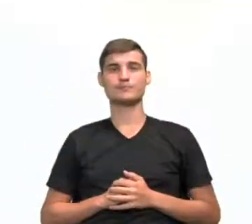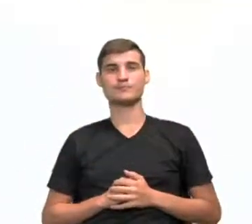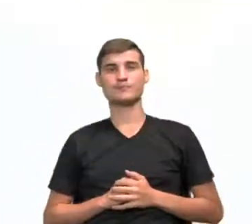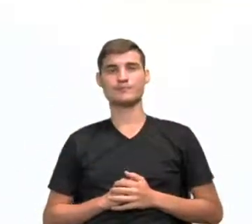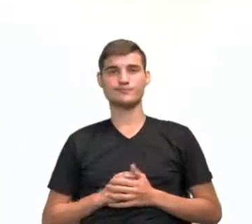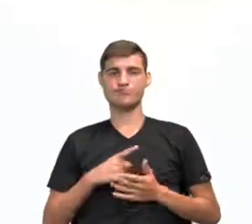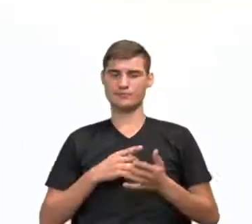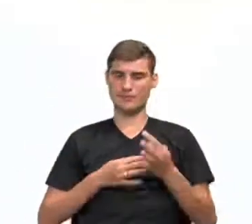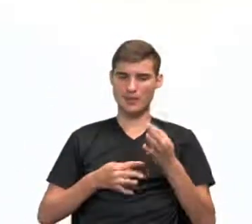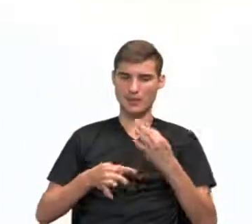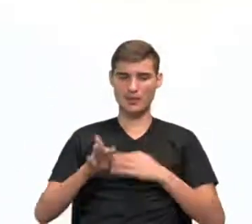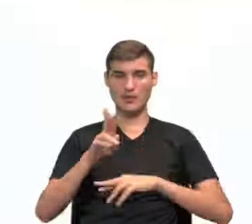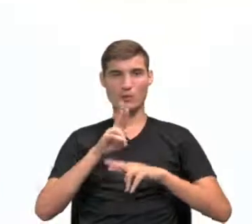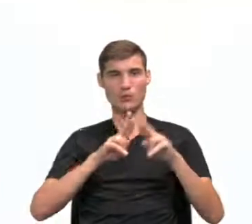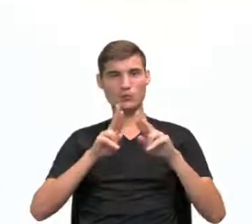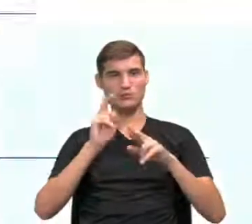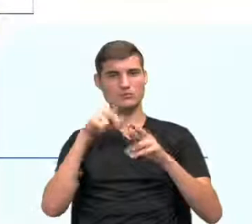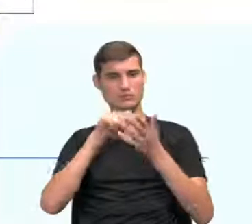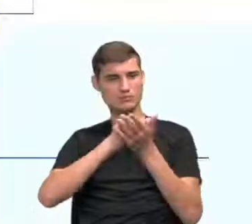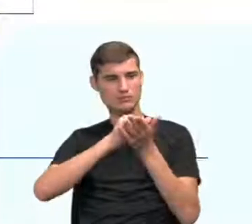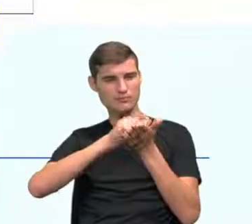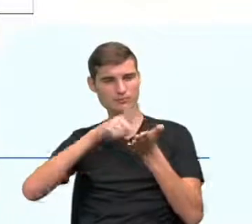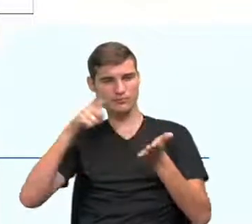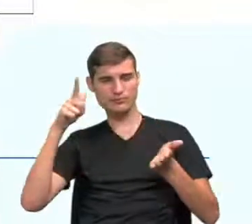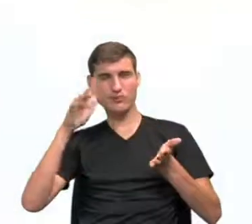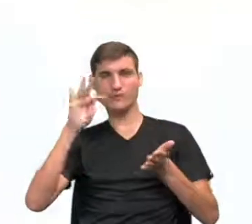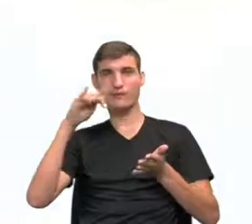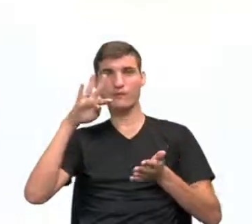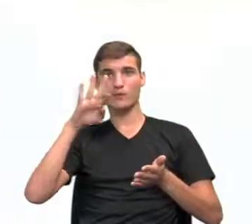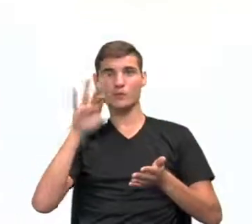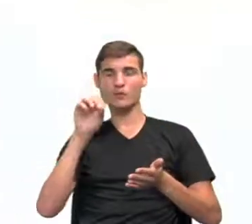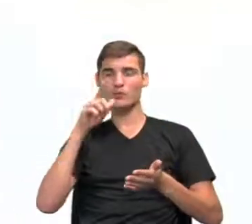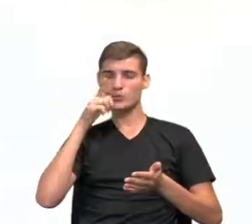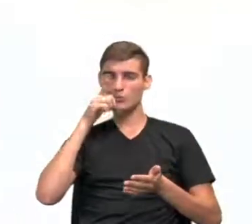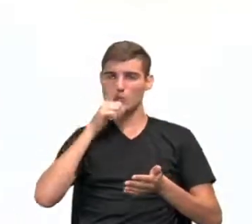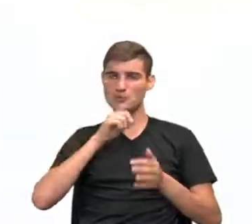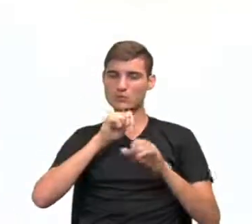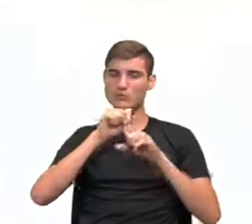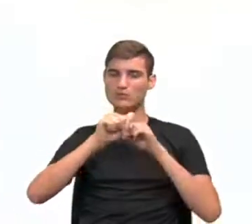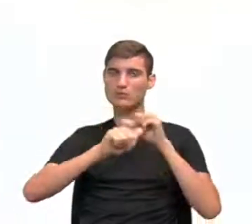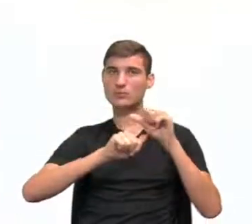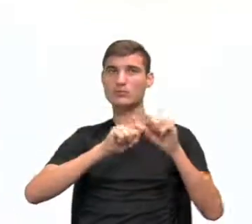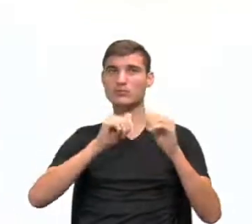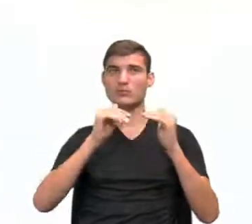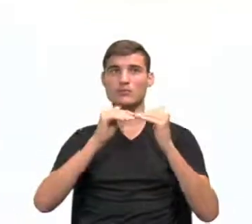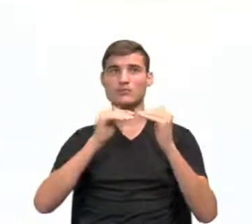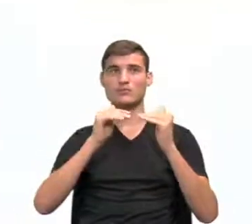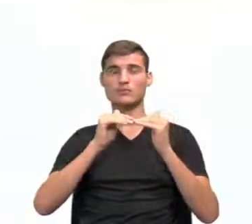esse sinal, conforme eu vou aplicando filtros, eu consigo deixar, então, o meu trem de pulsos